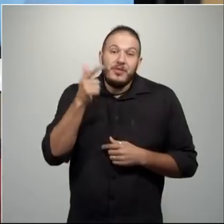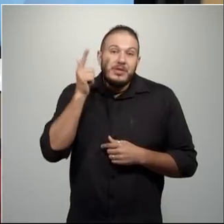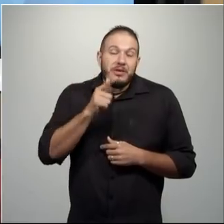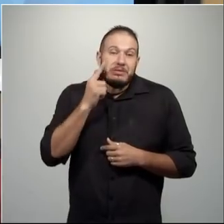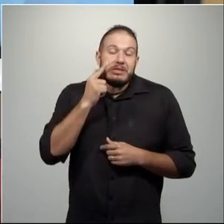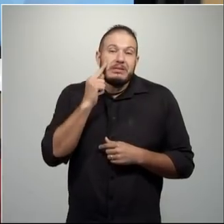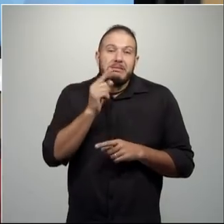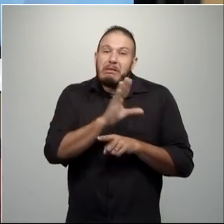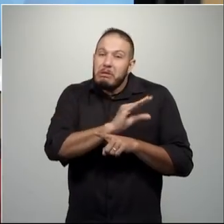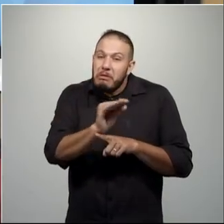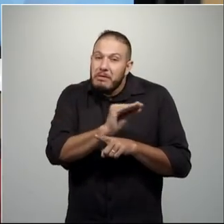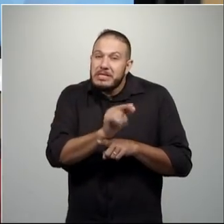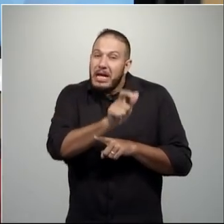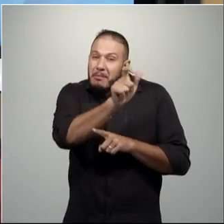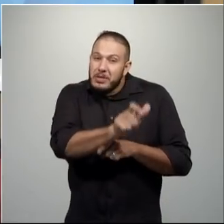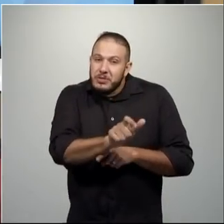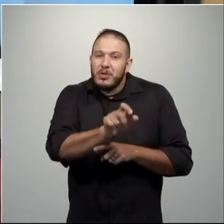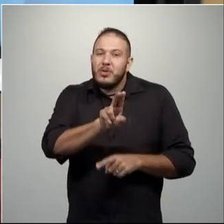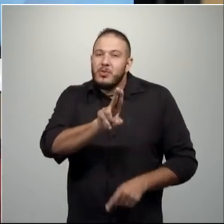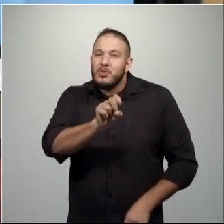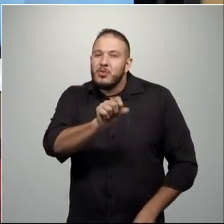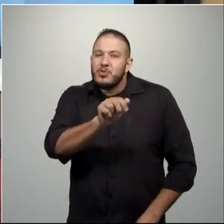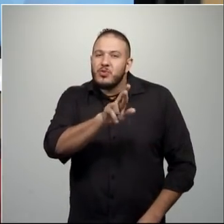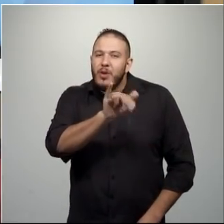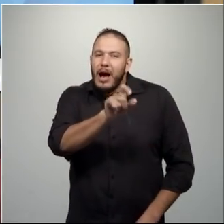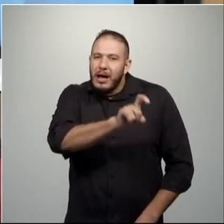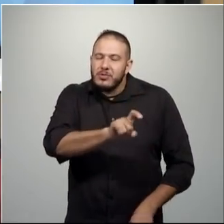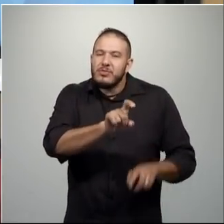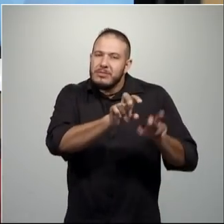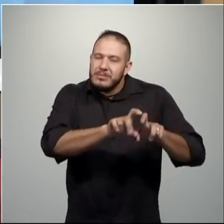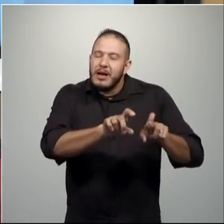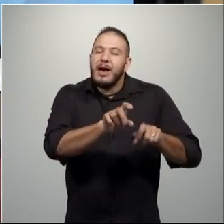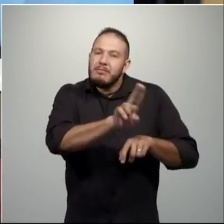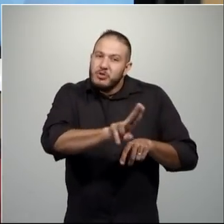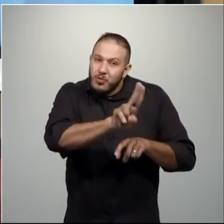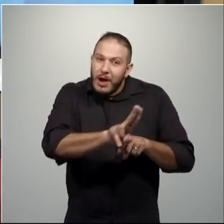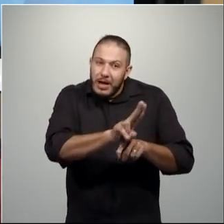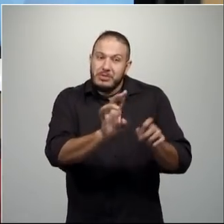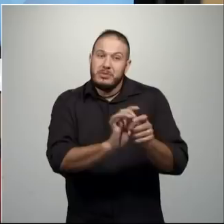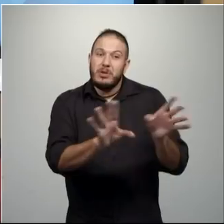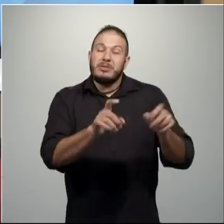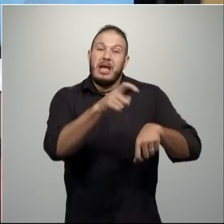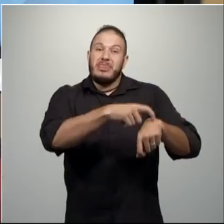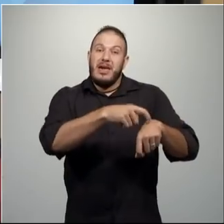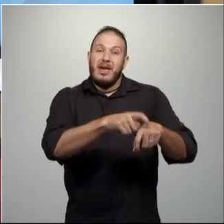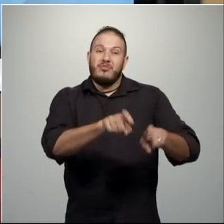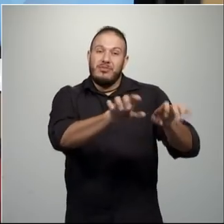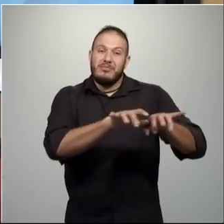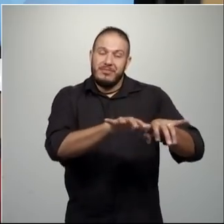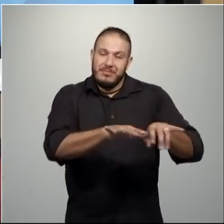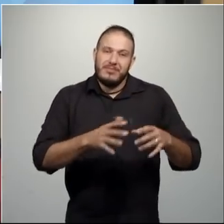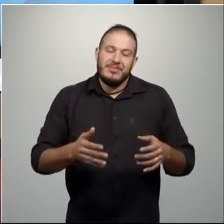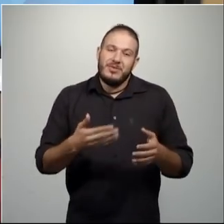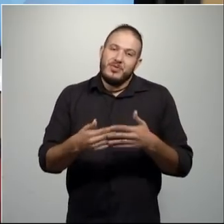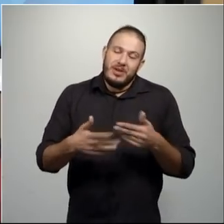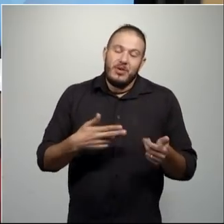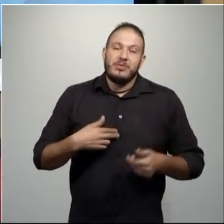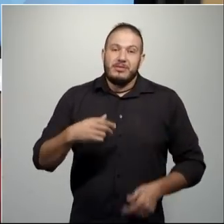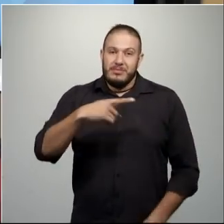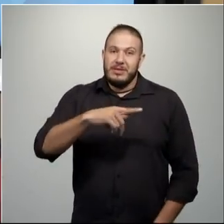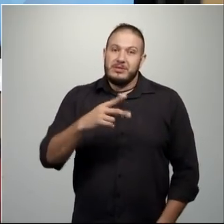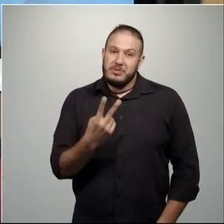a disponibilizar tempo de máquina para fazer esse tipo de coisa então qualquer rede pit pensa tem que